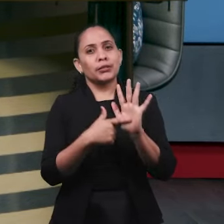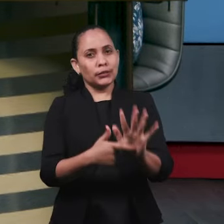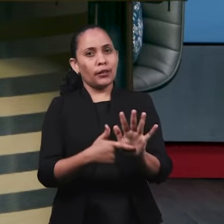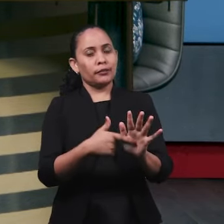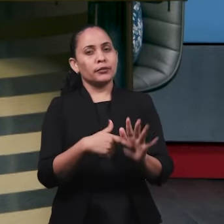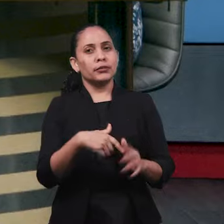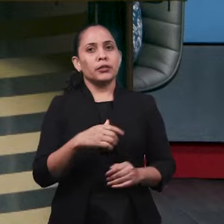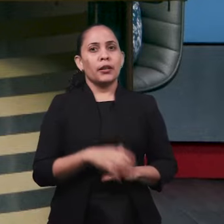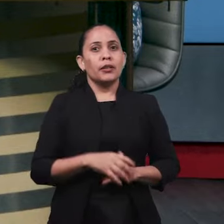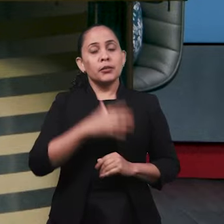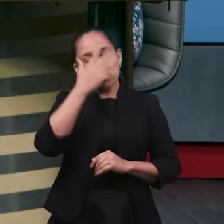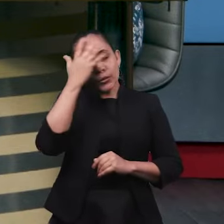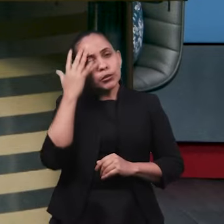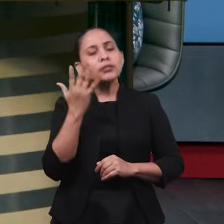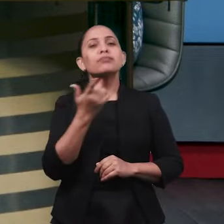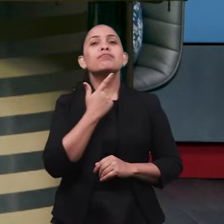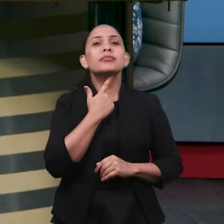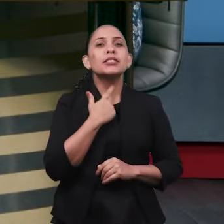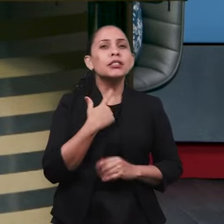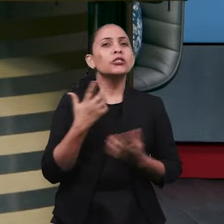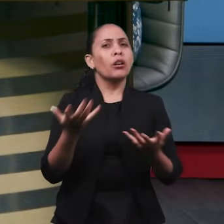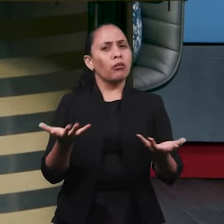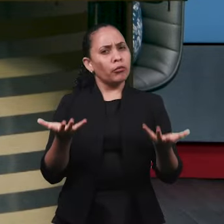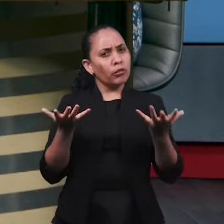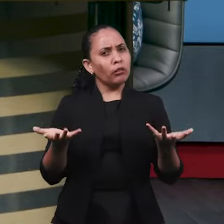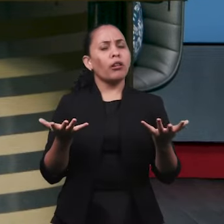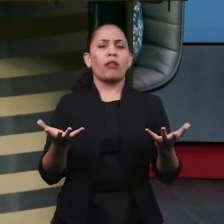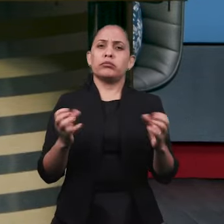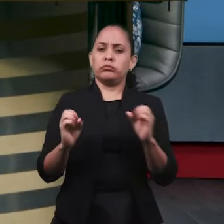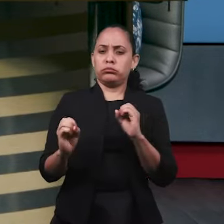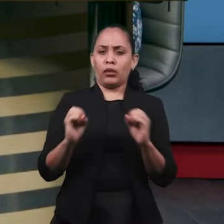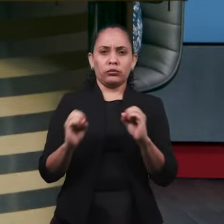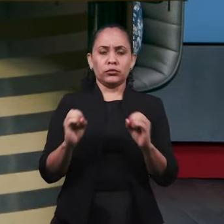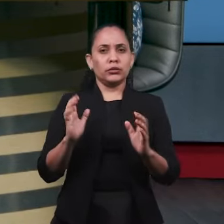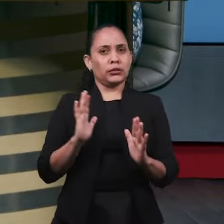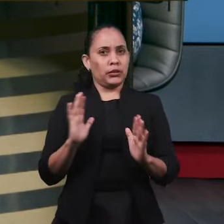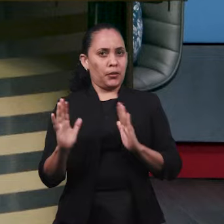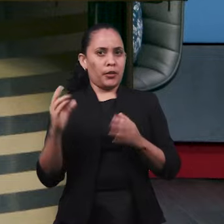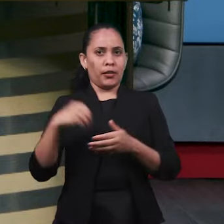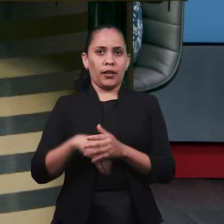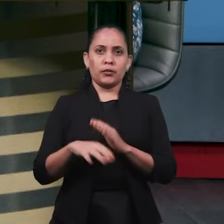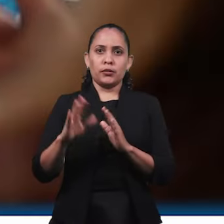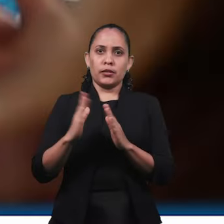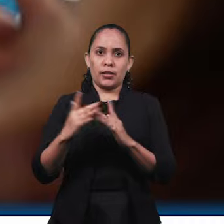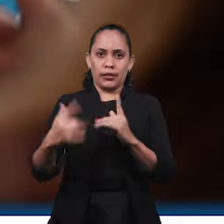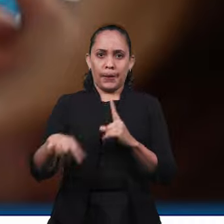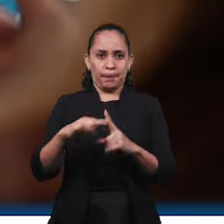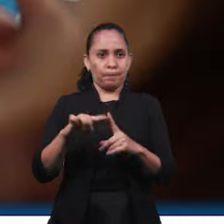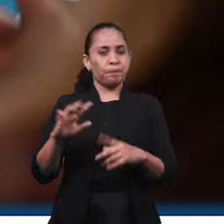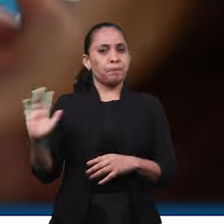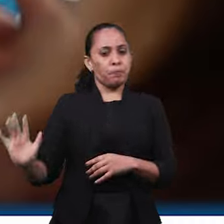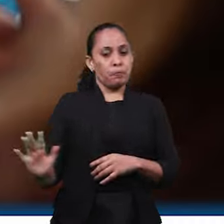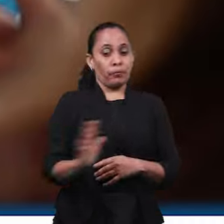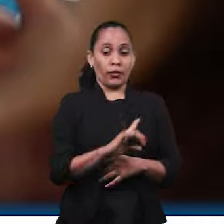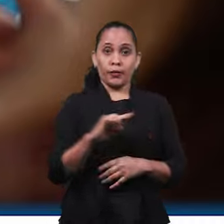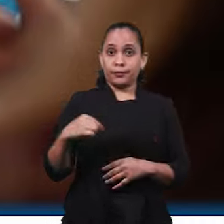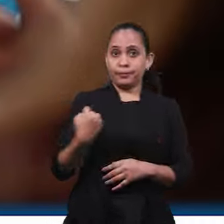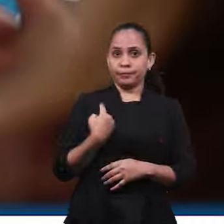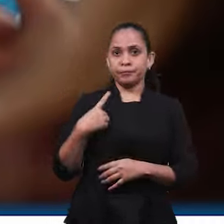para aqueles que querem implementar o trabalho de acessibilidade nas igrejas. E nós trouxemos aqui